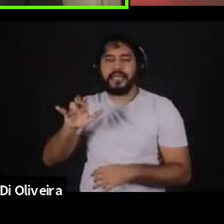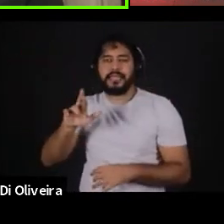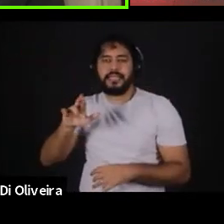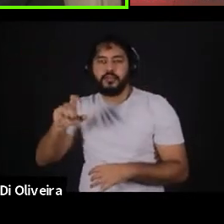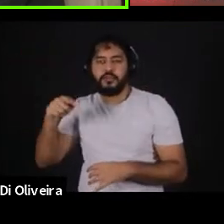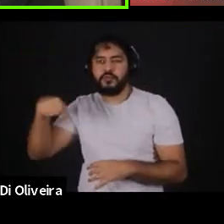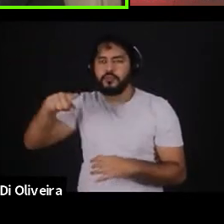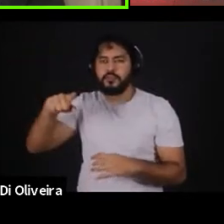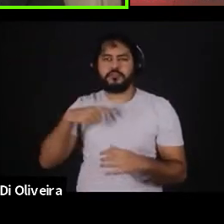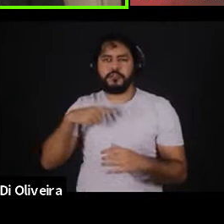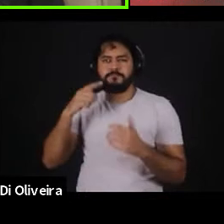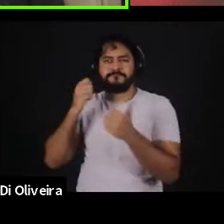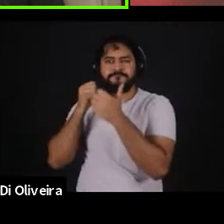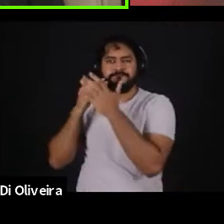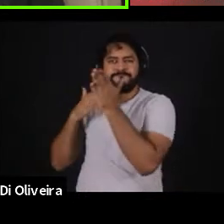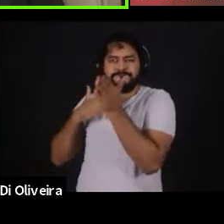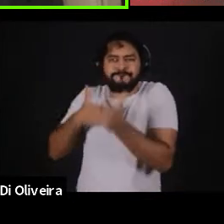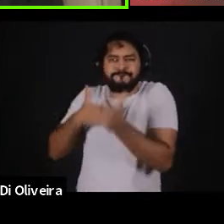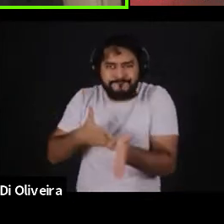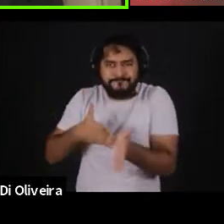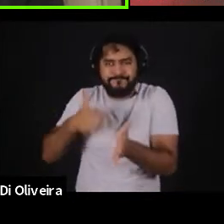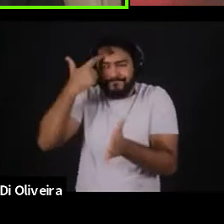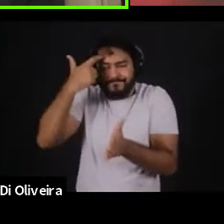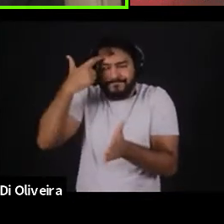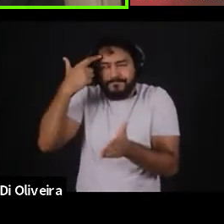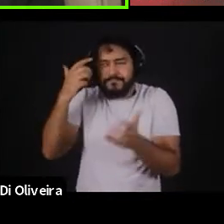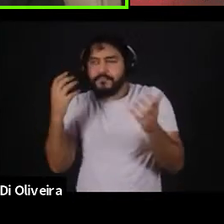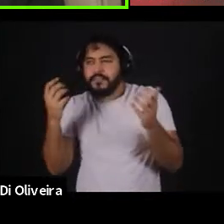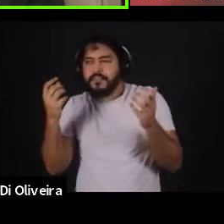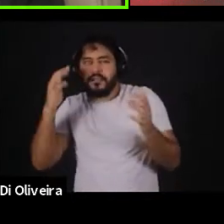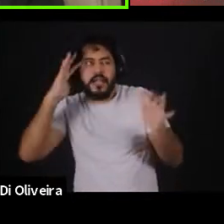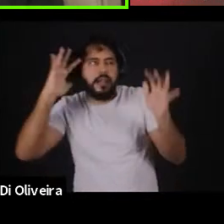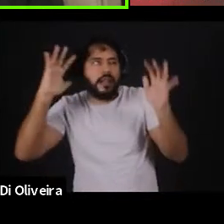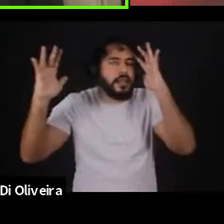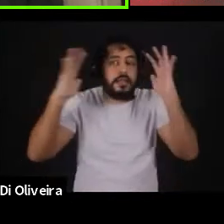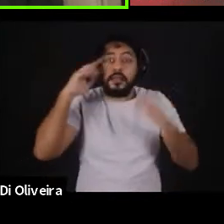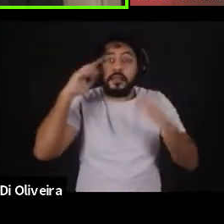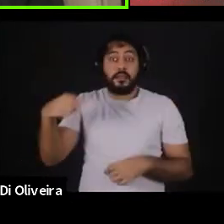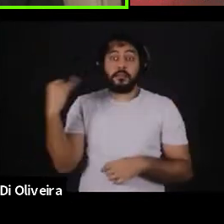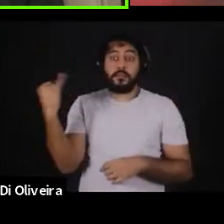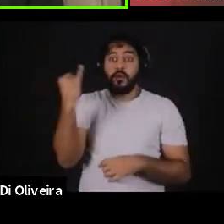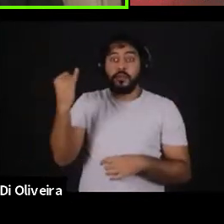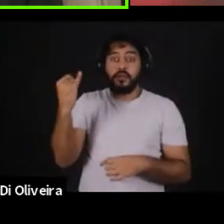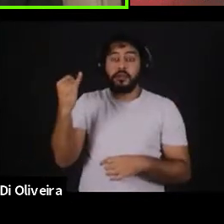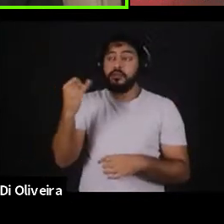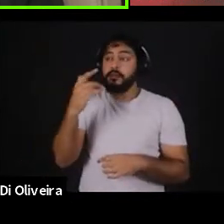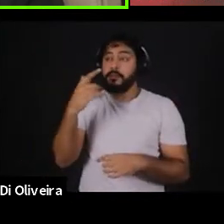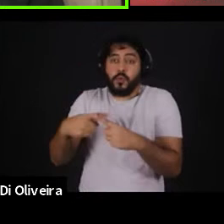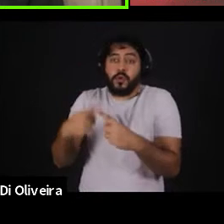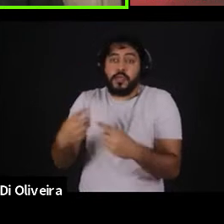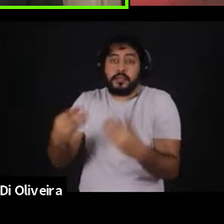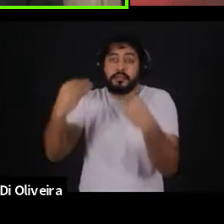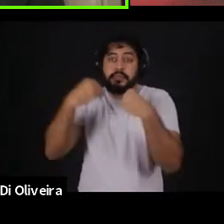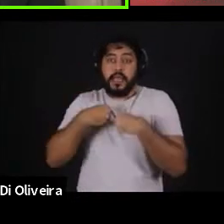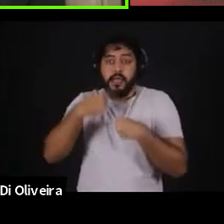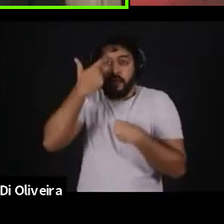rigoroso, o que é importante também. Ela nos leva para um lugar de pensamento, ou de